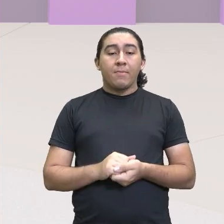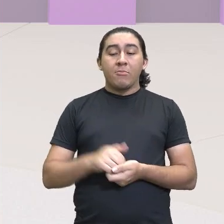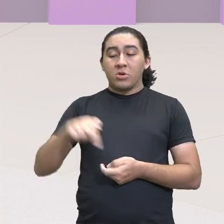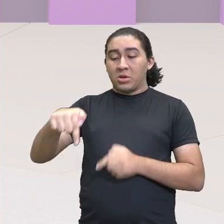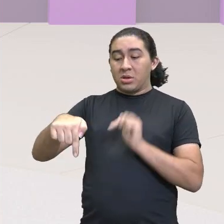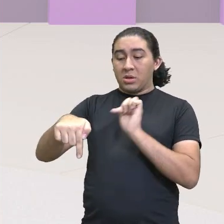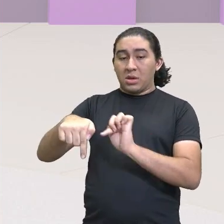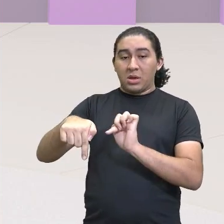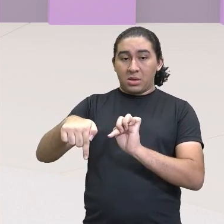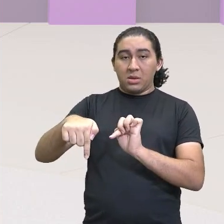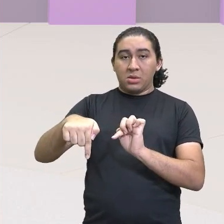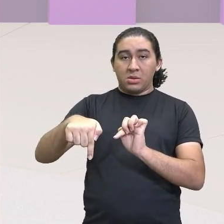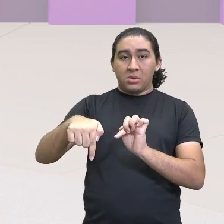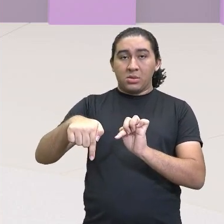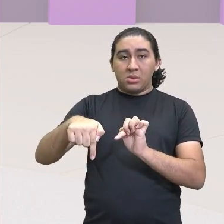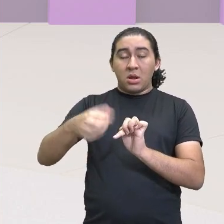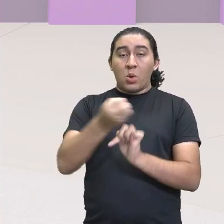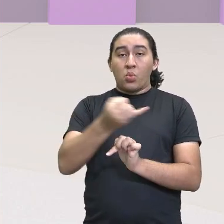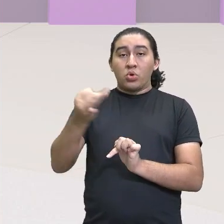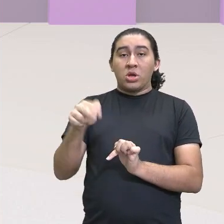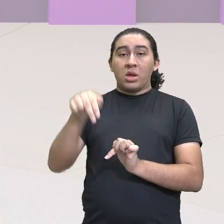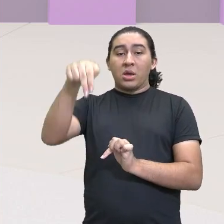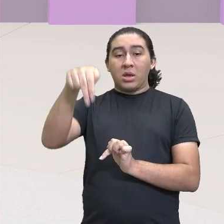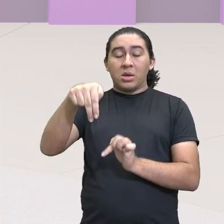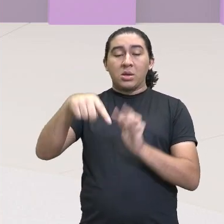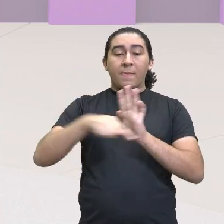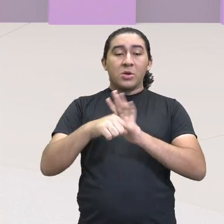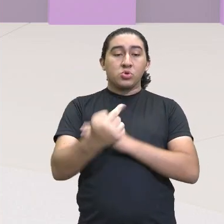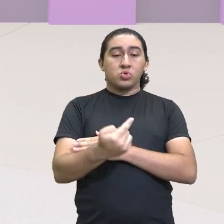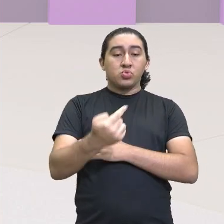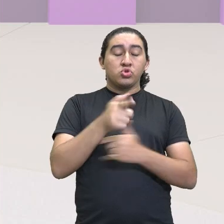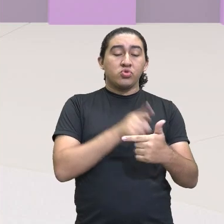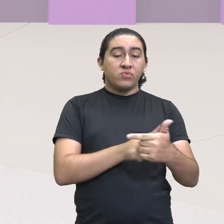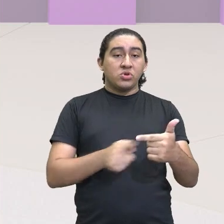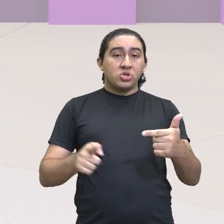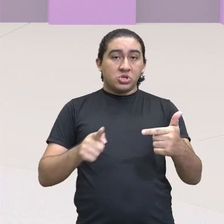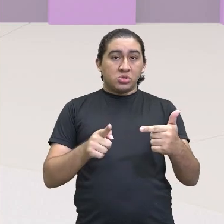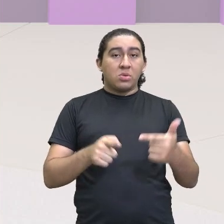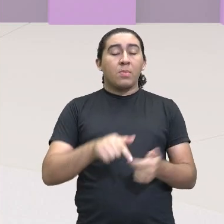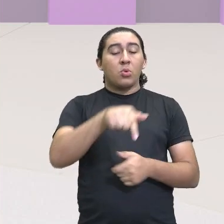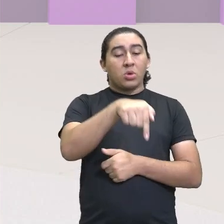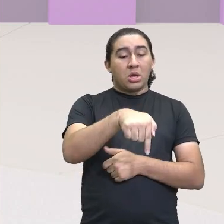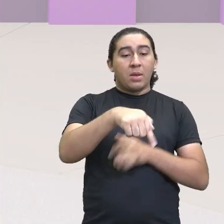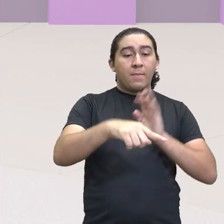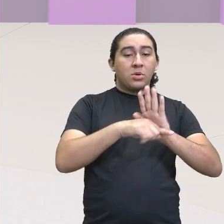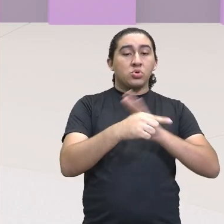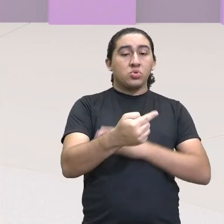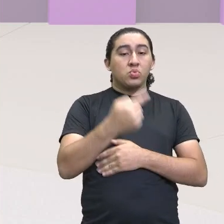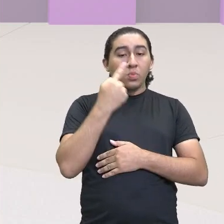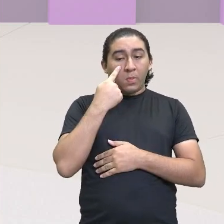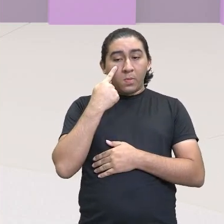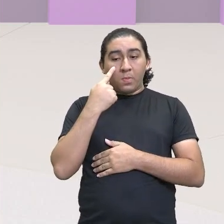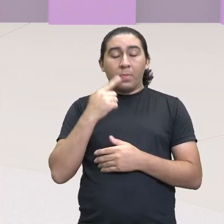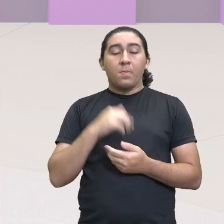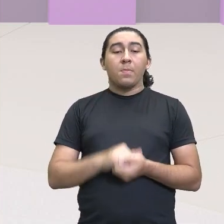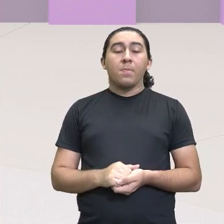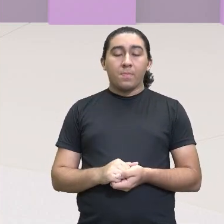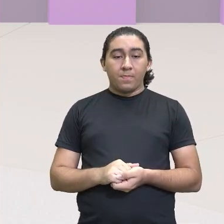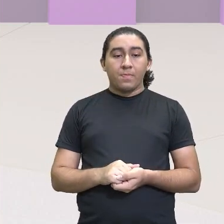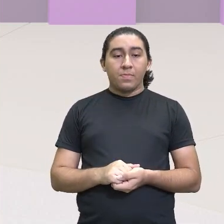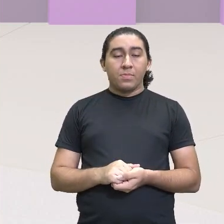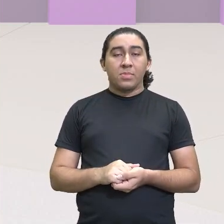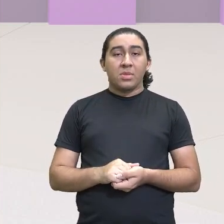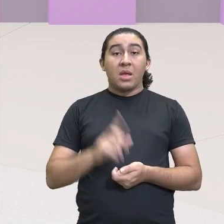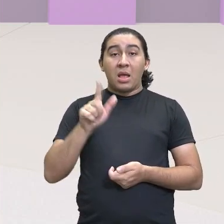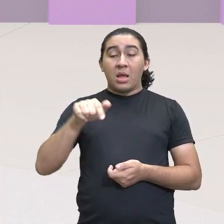a n menos 1, dividido novamente pela razão menos 1. Lembrando que a razão na PG é indicada pela letra